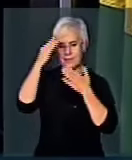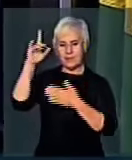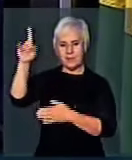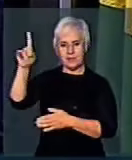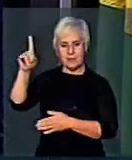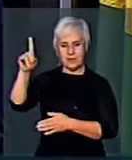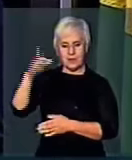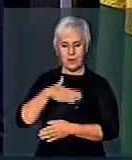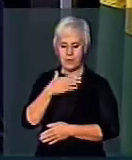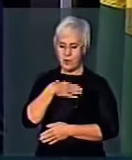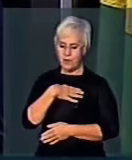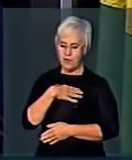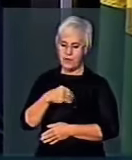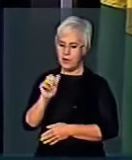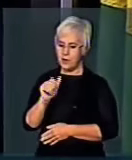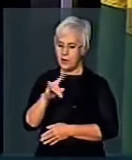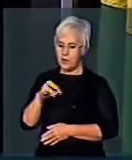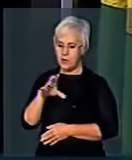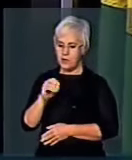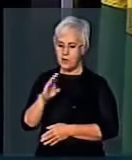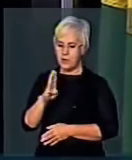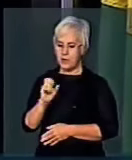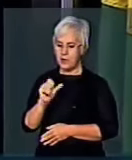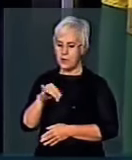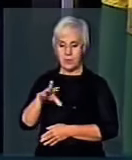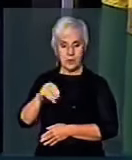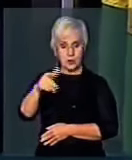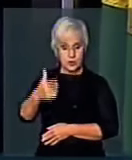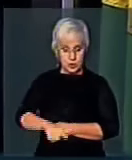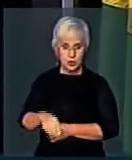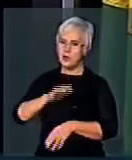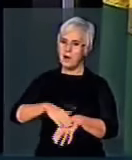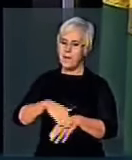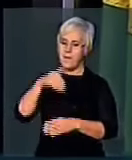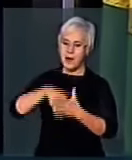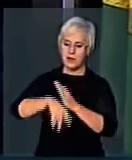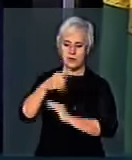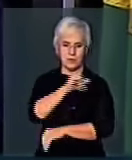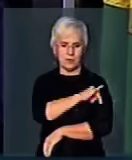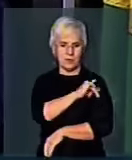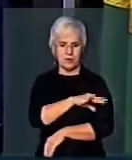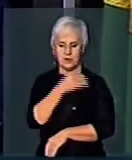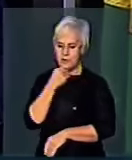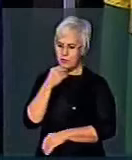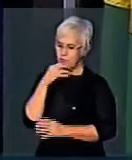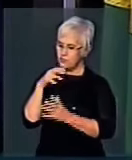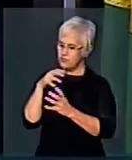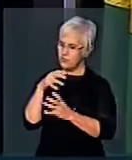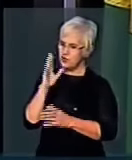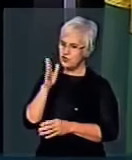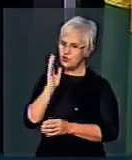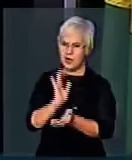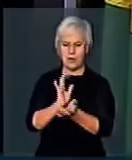a reeleição do meu filho, Flávio Bolsonaro, como o 3º mais votado no estado do Rio de Janeiro. Um homem já que é querido pela